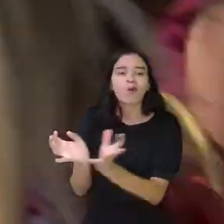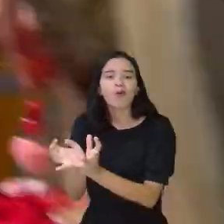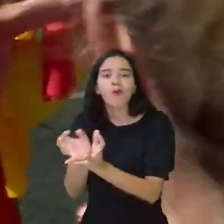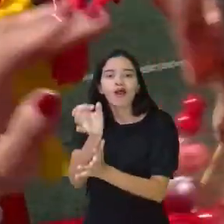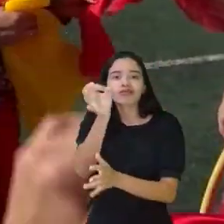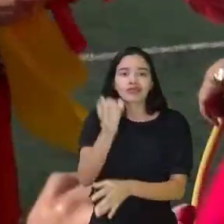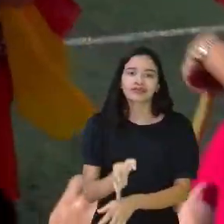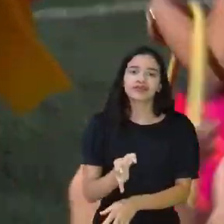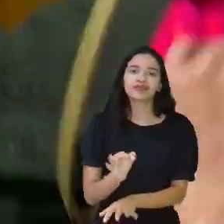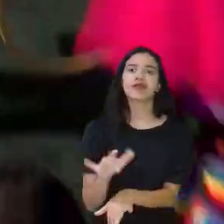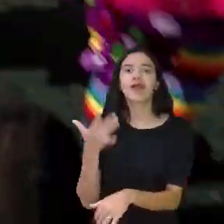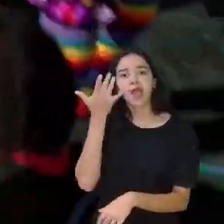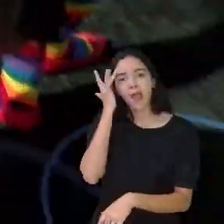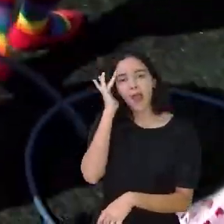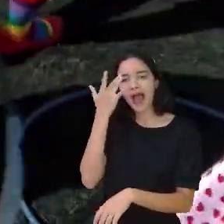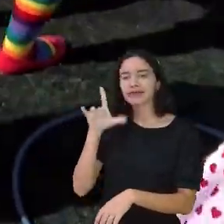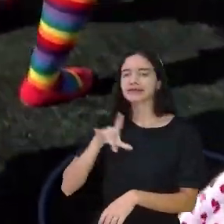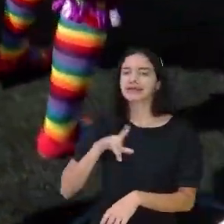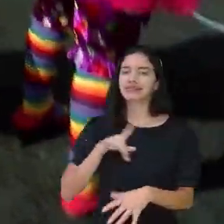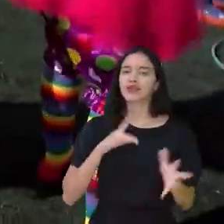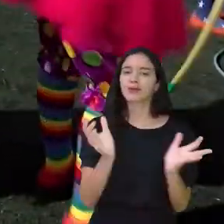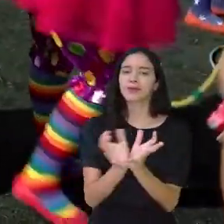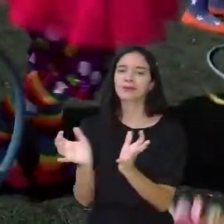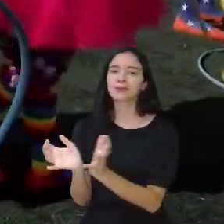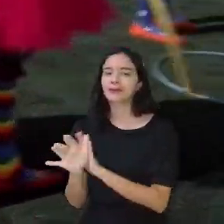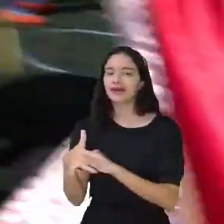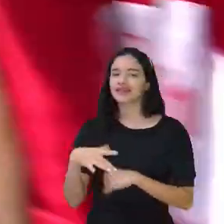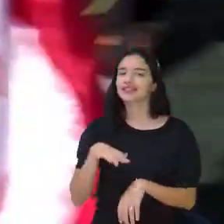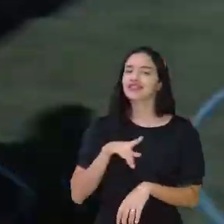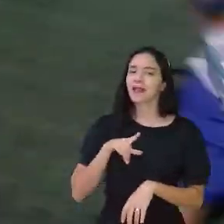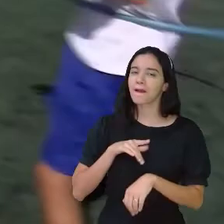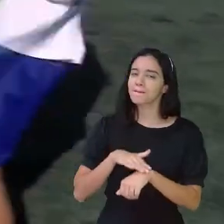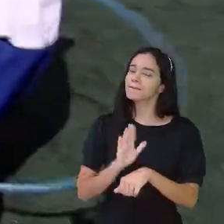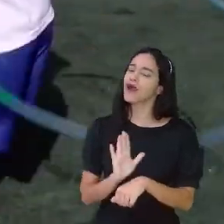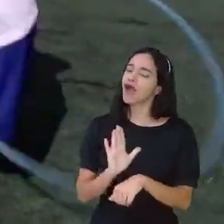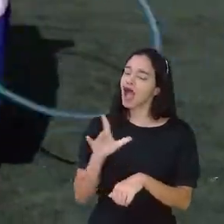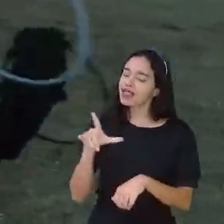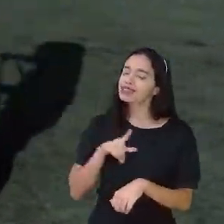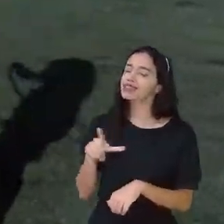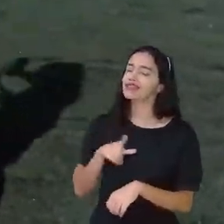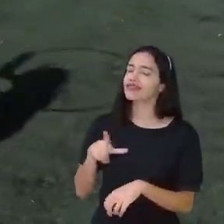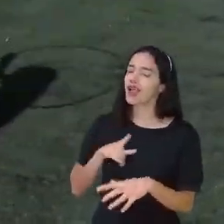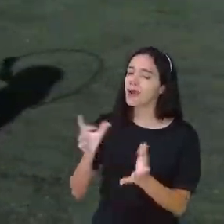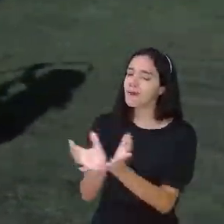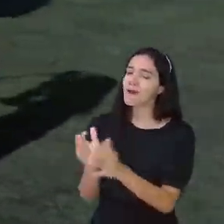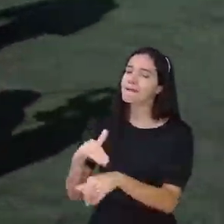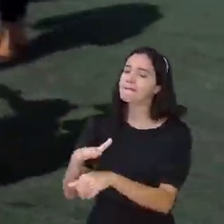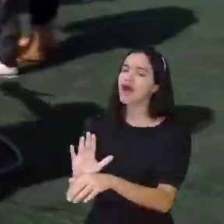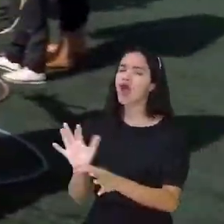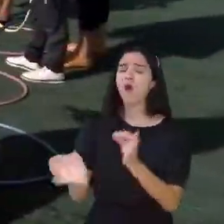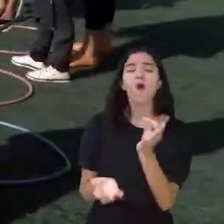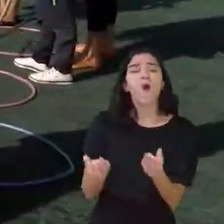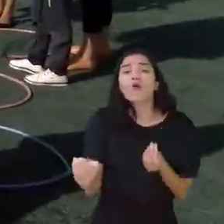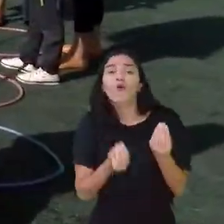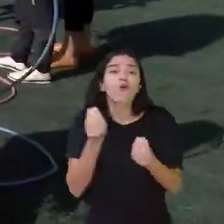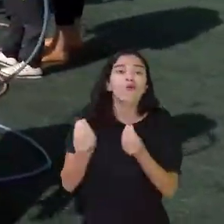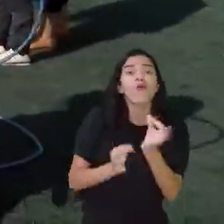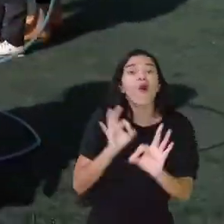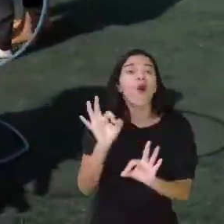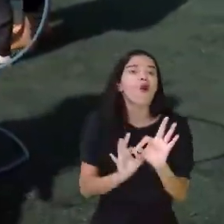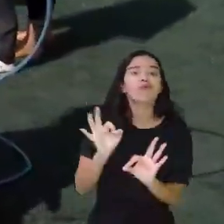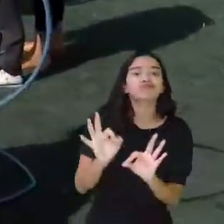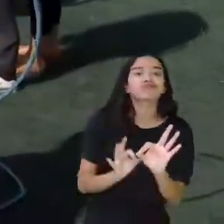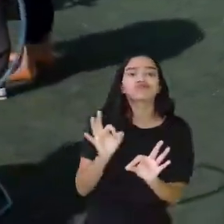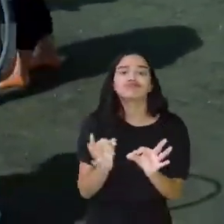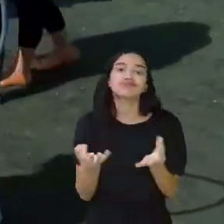eu acho que tem gente que tem mais né E aí Tá todo mundo que organiza aí